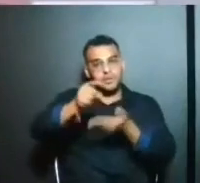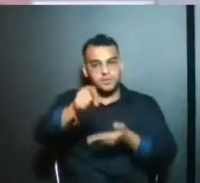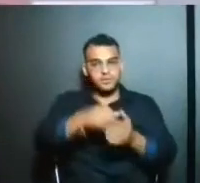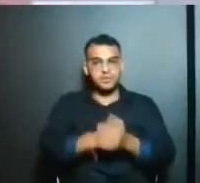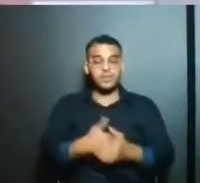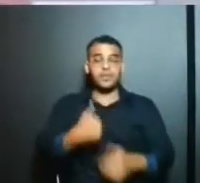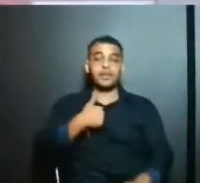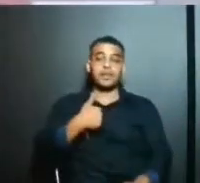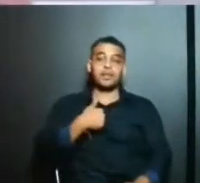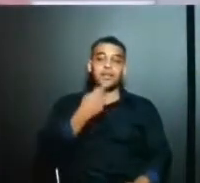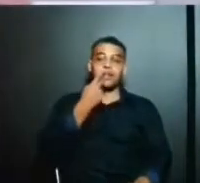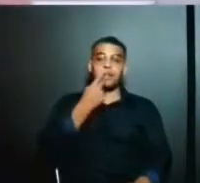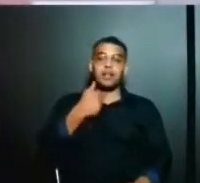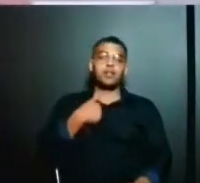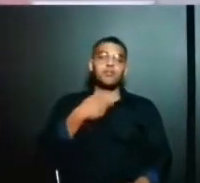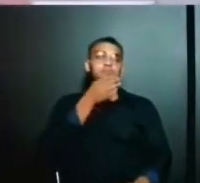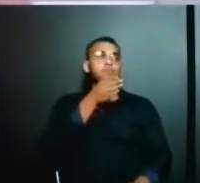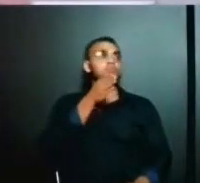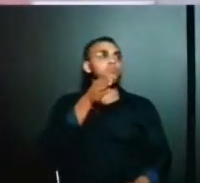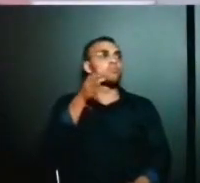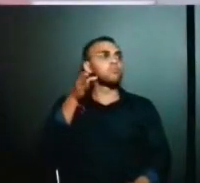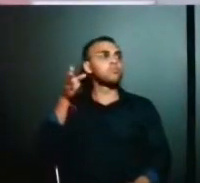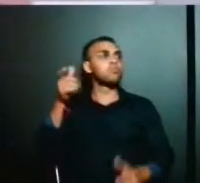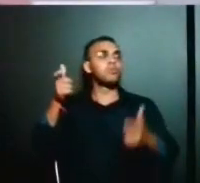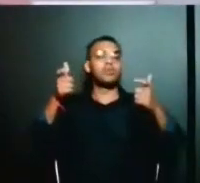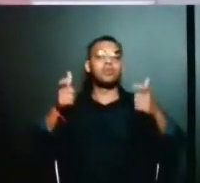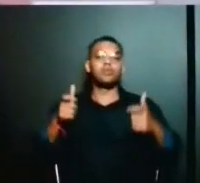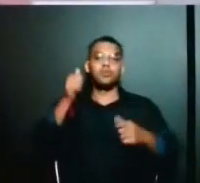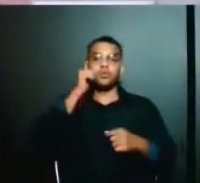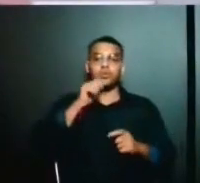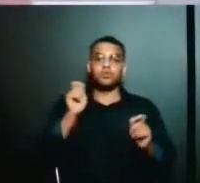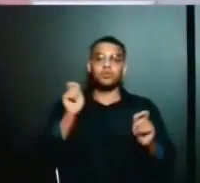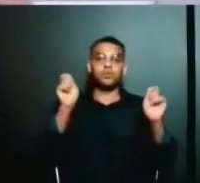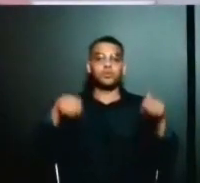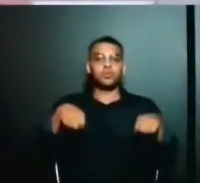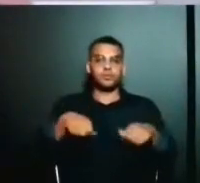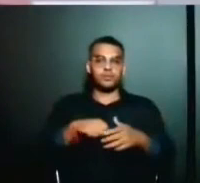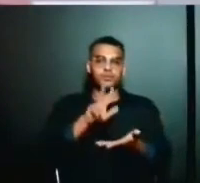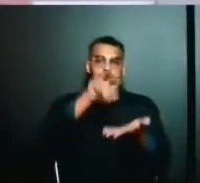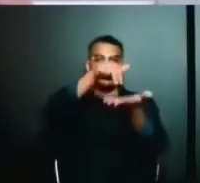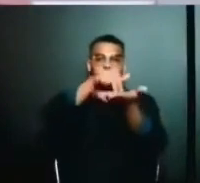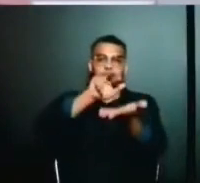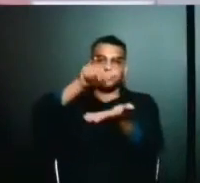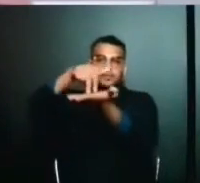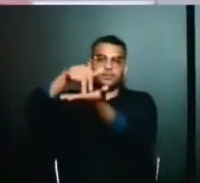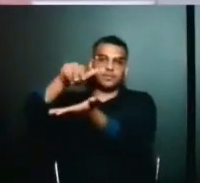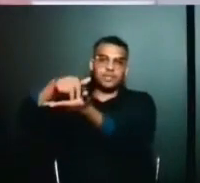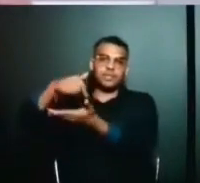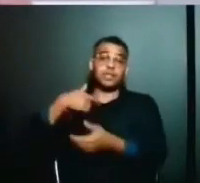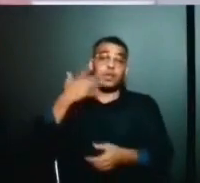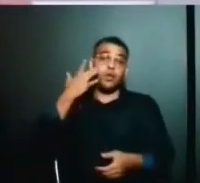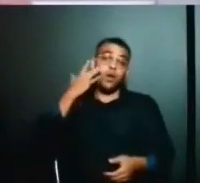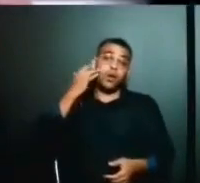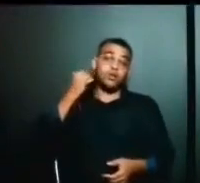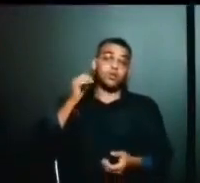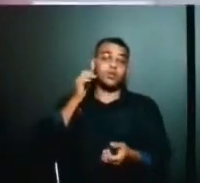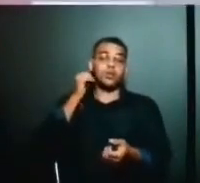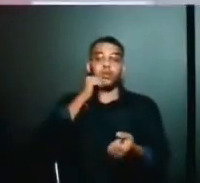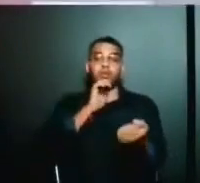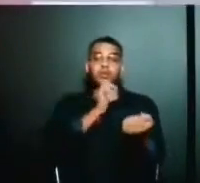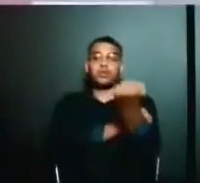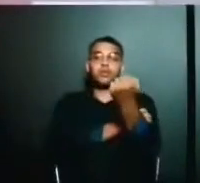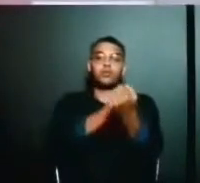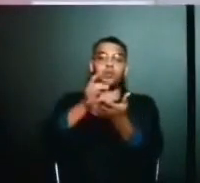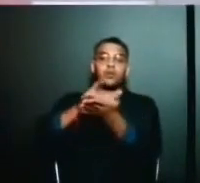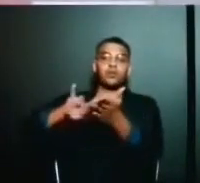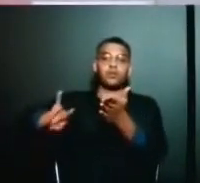tenho certeza que eu ocupei todos os lugares de poder que uma mulher poderia chegar e tenho certeza que as feministas odeiam isso, né? Eu sou mãe e